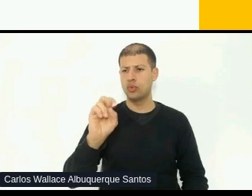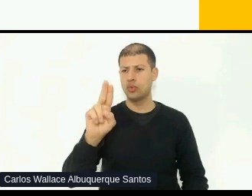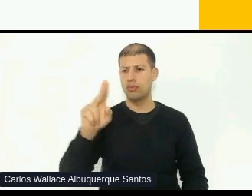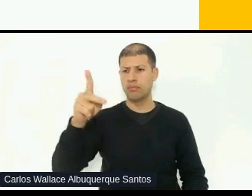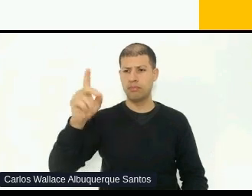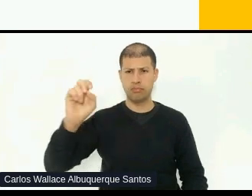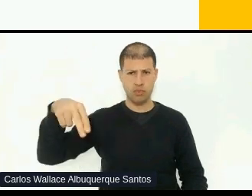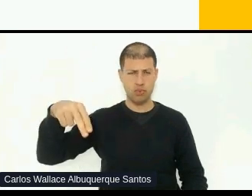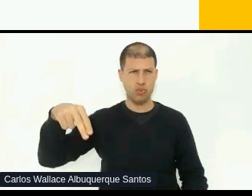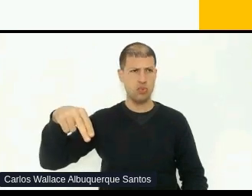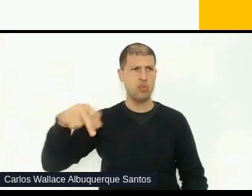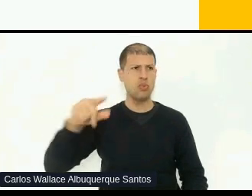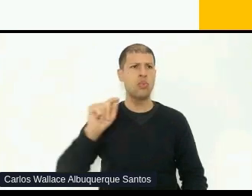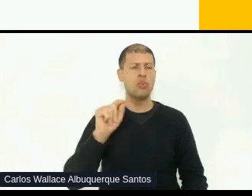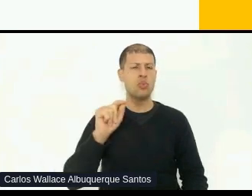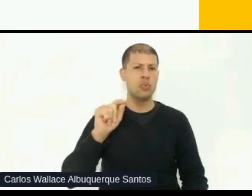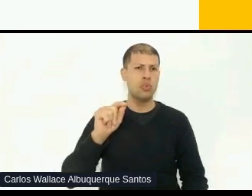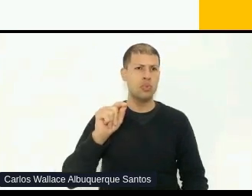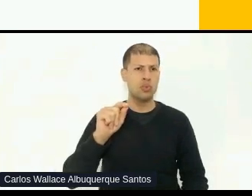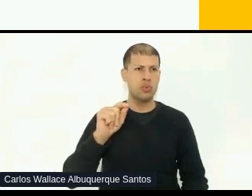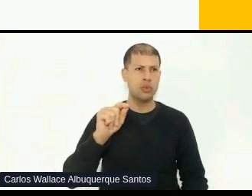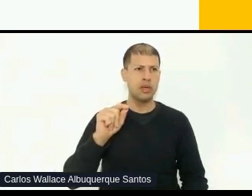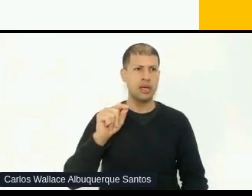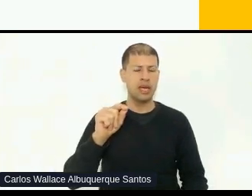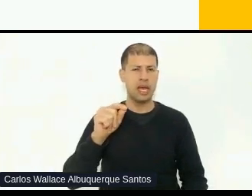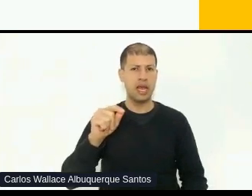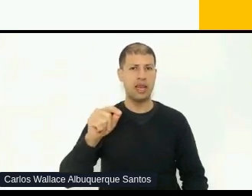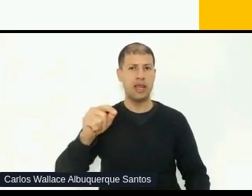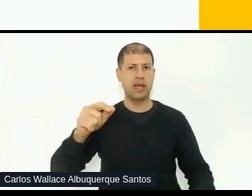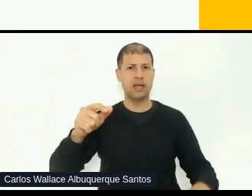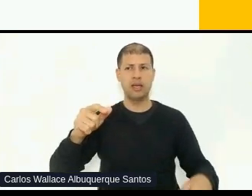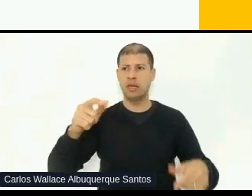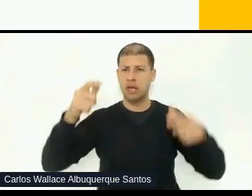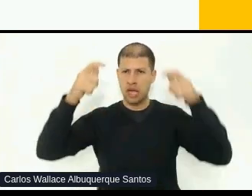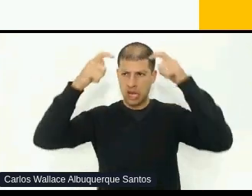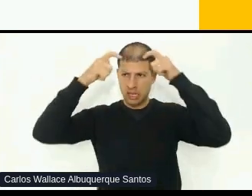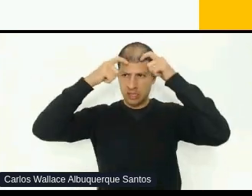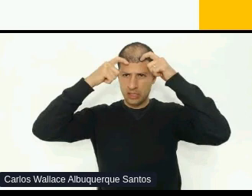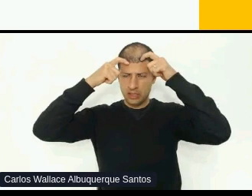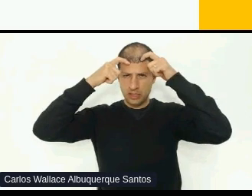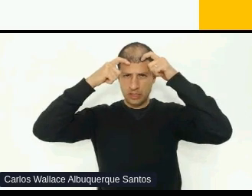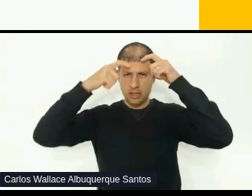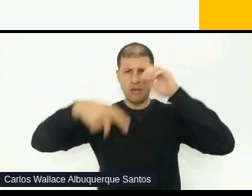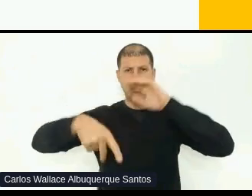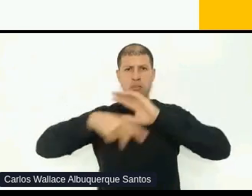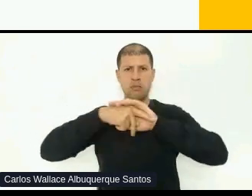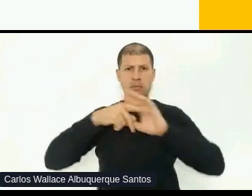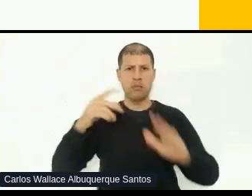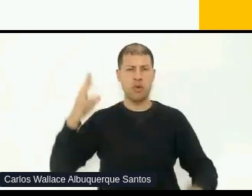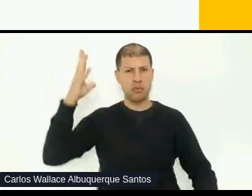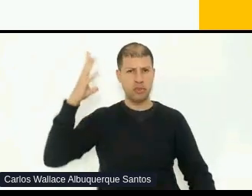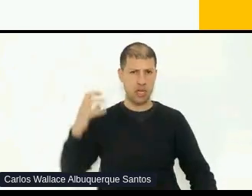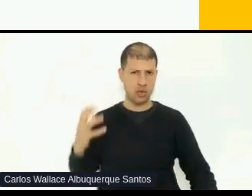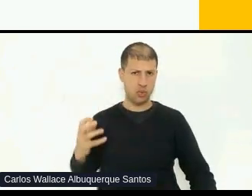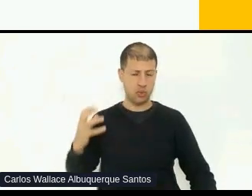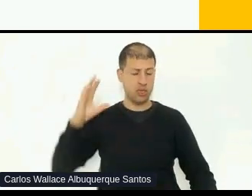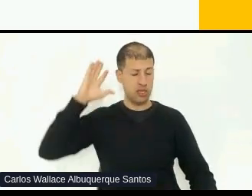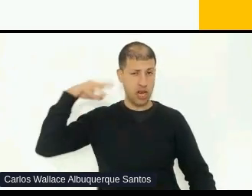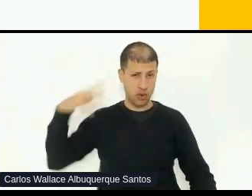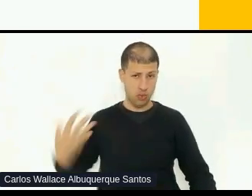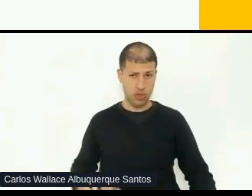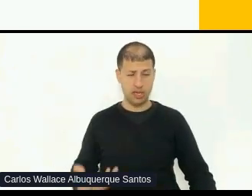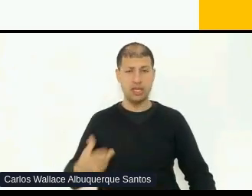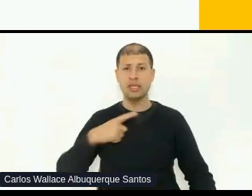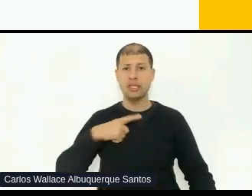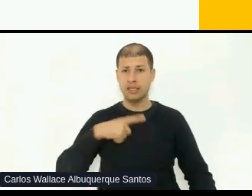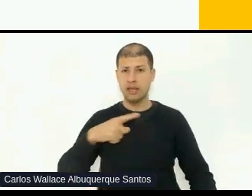é praticamente a rainha das drag queens, né? Ele tem diversos programas ao redor do mundo